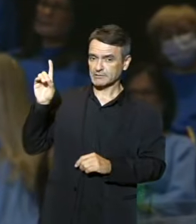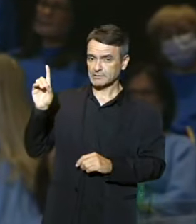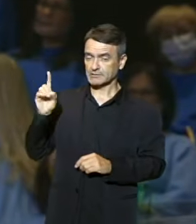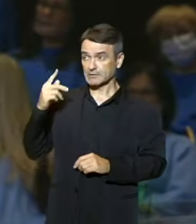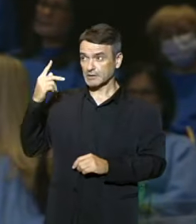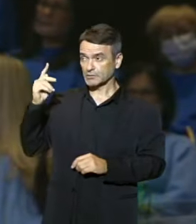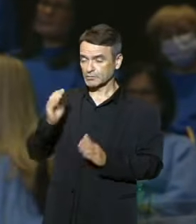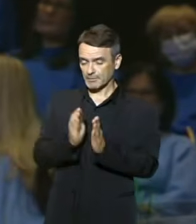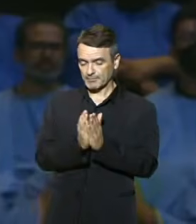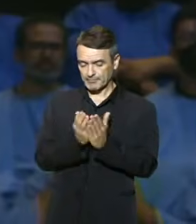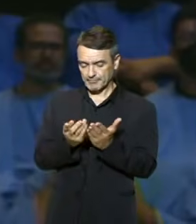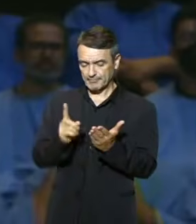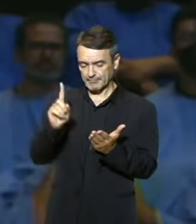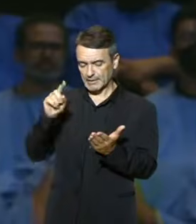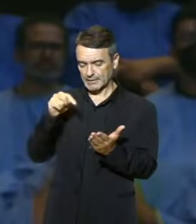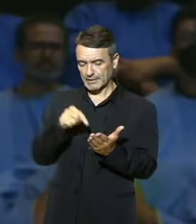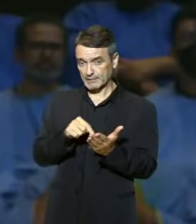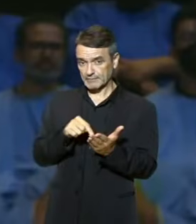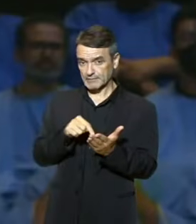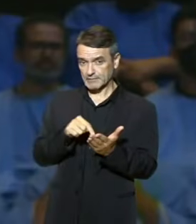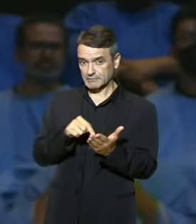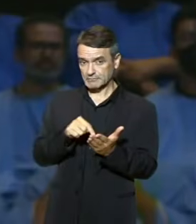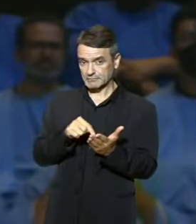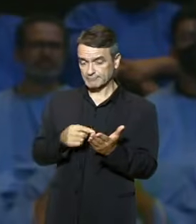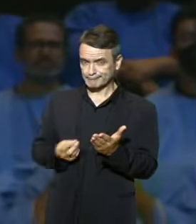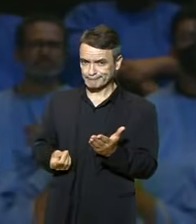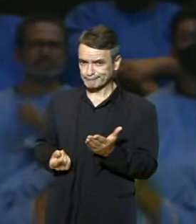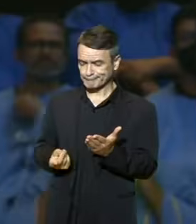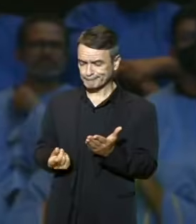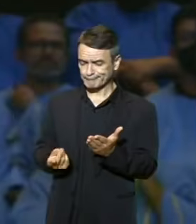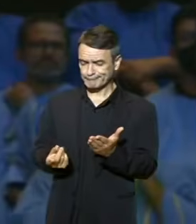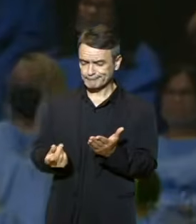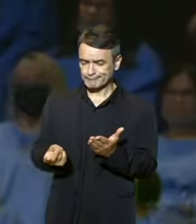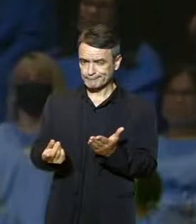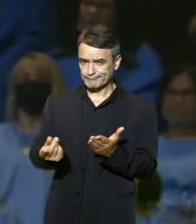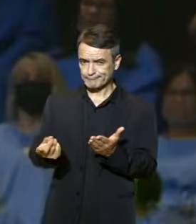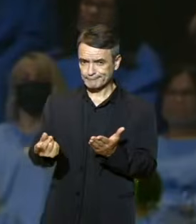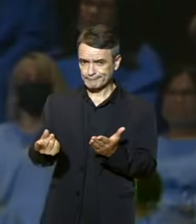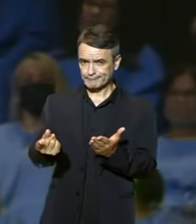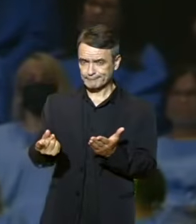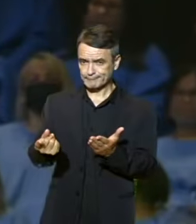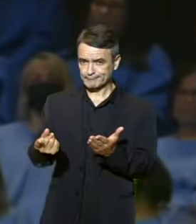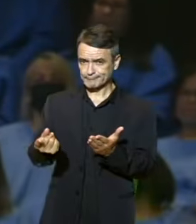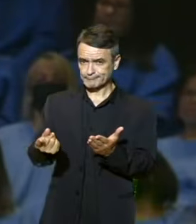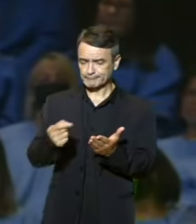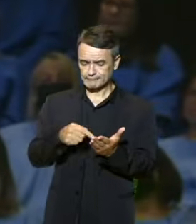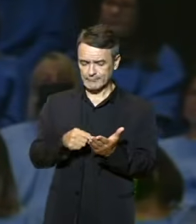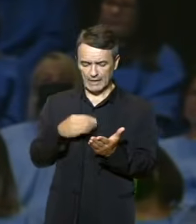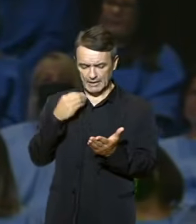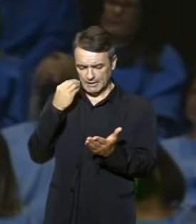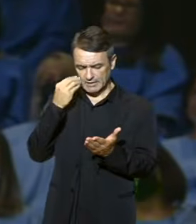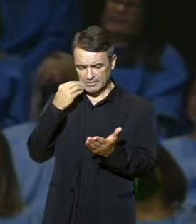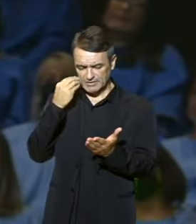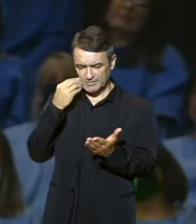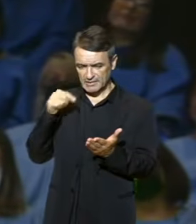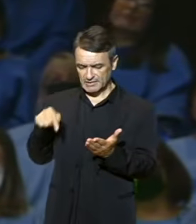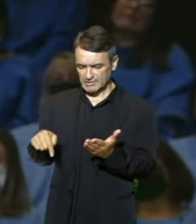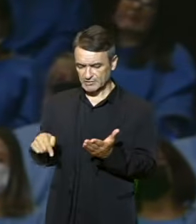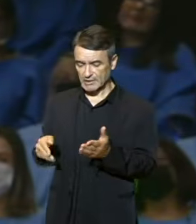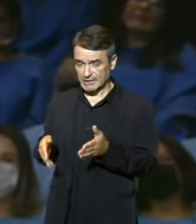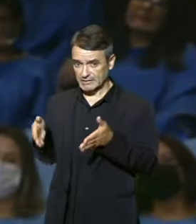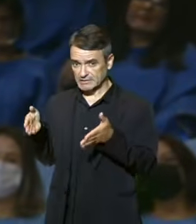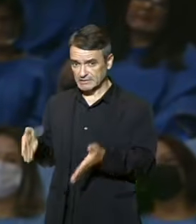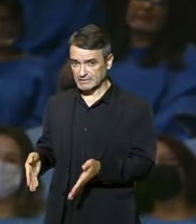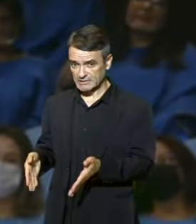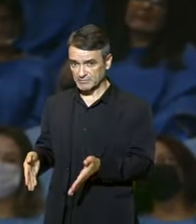palavra para toda a eternidade a experiência das sepulturas do